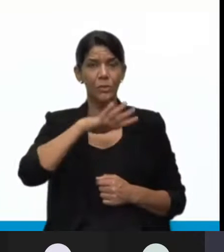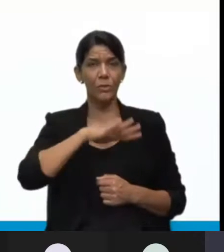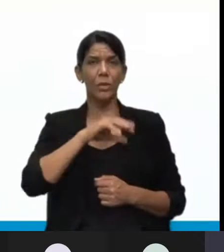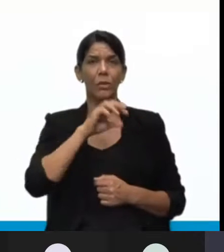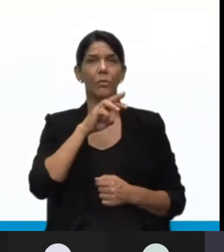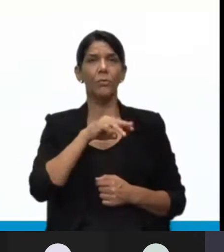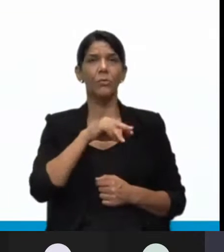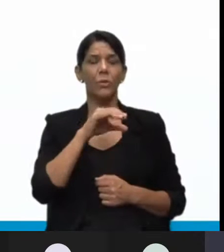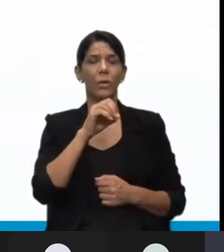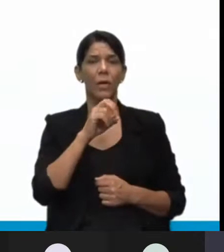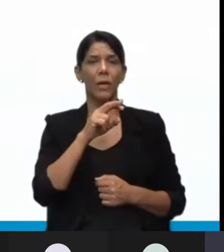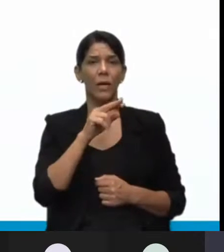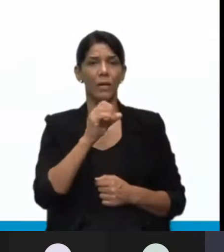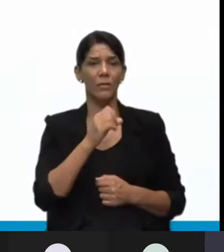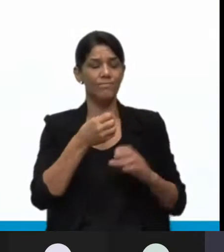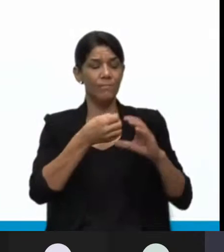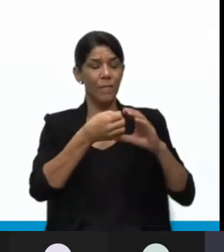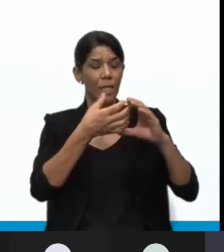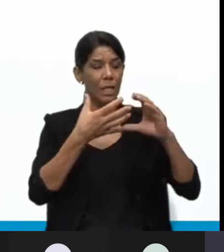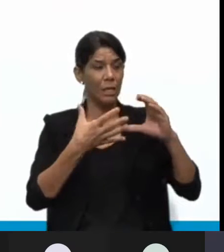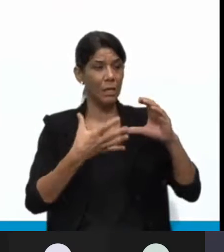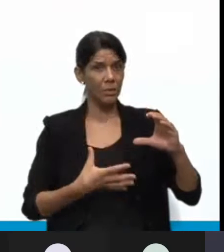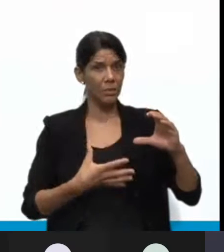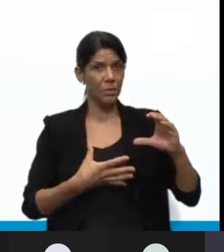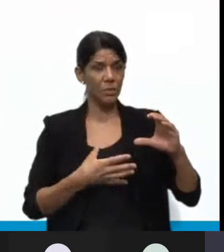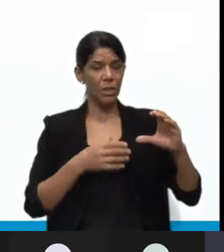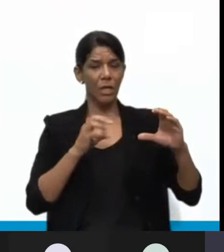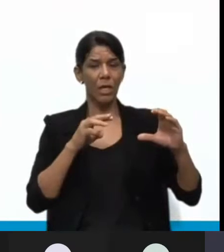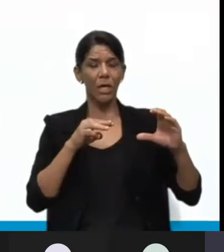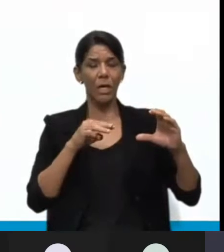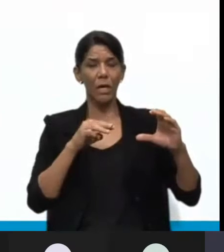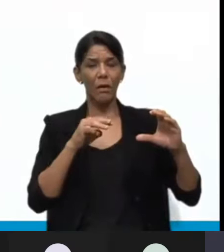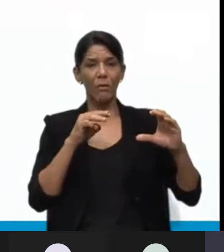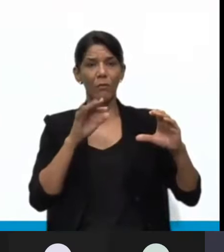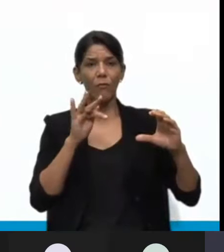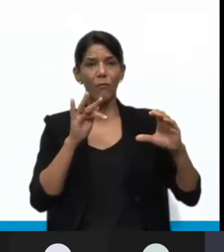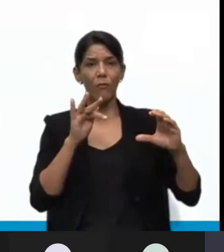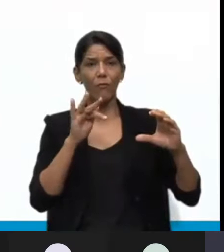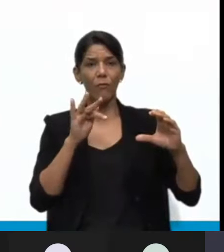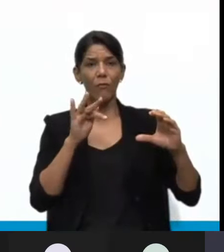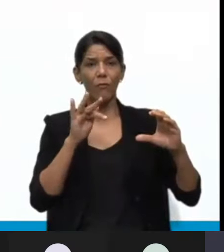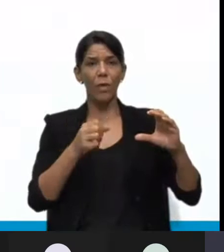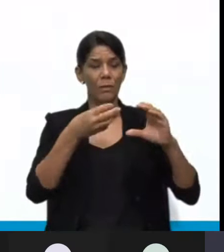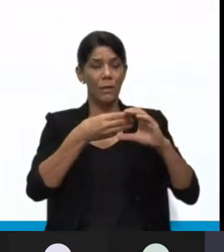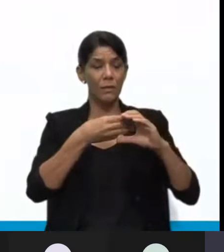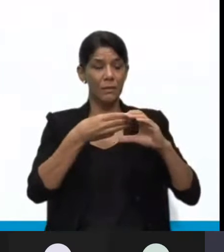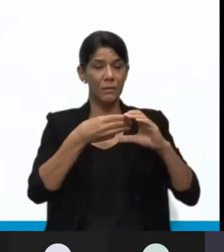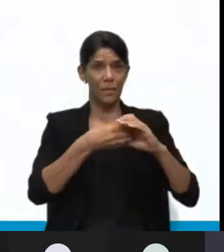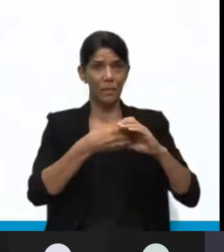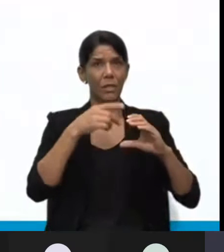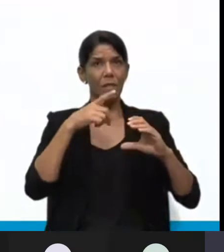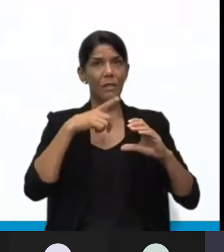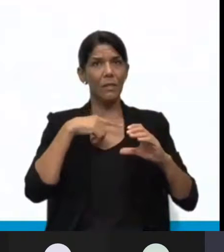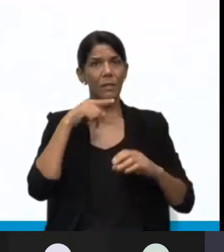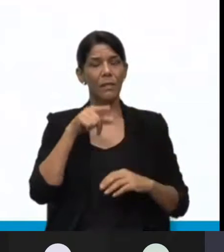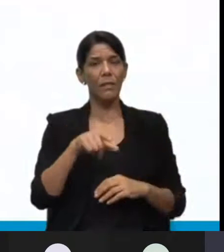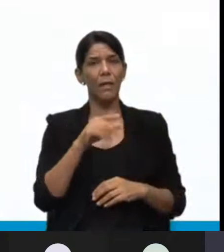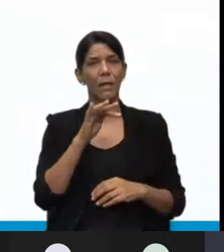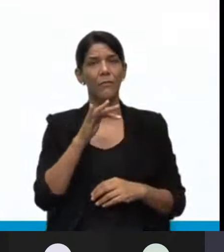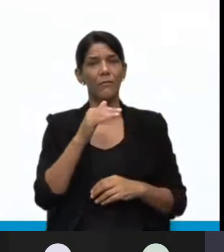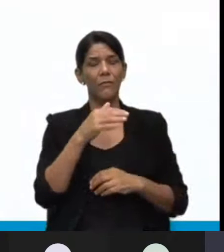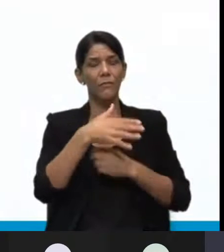observar aqui as características histológicas, né? A morfologia, a forma dessas células que nós temos aqui, que